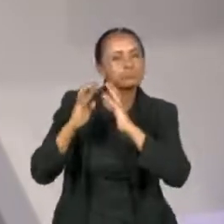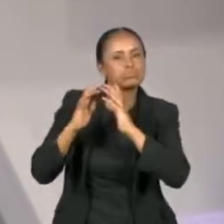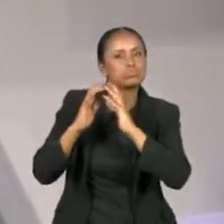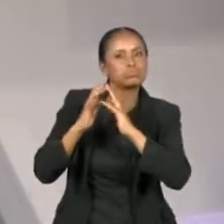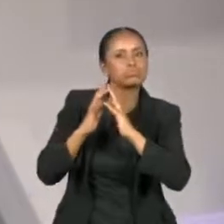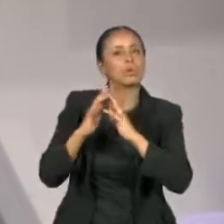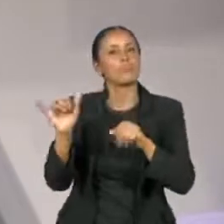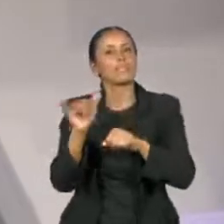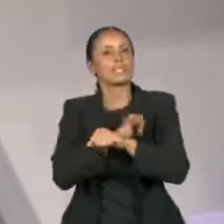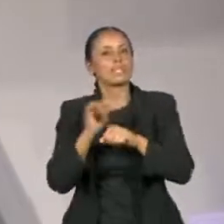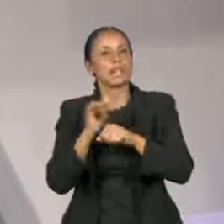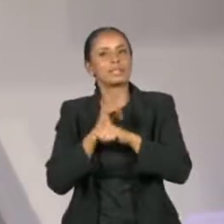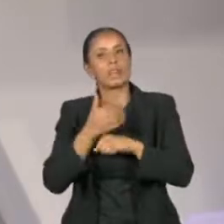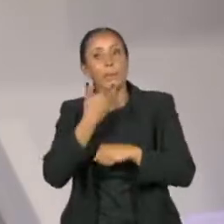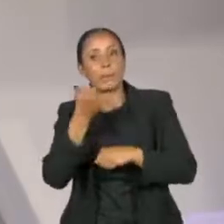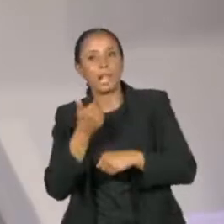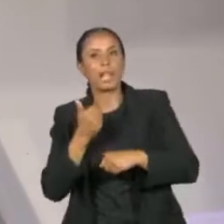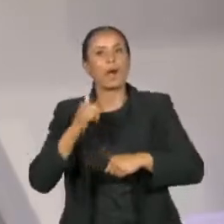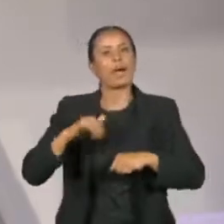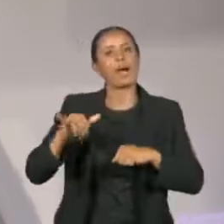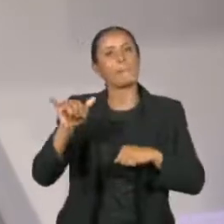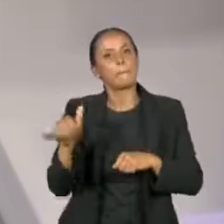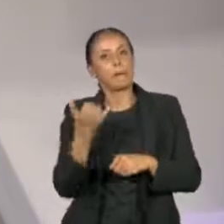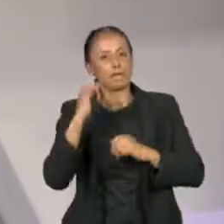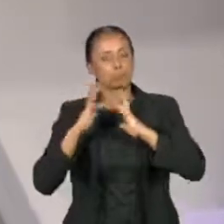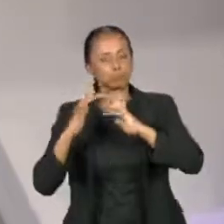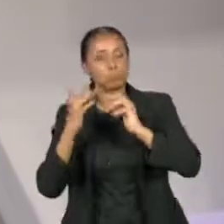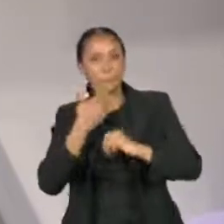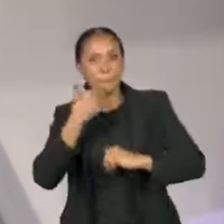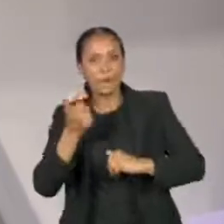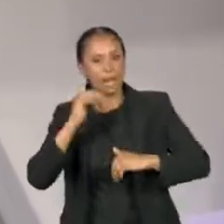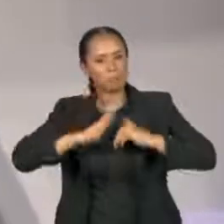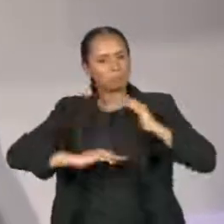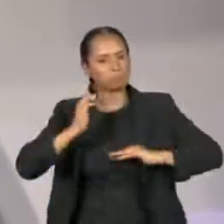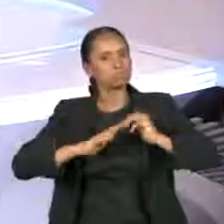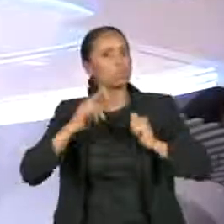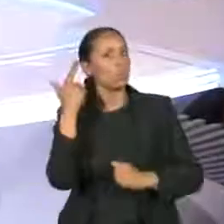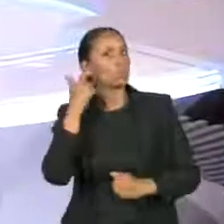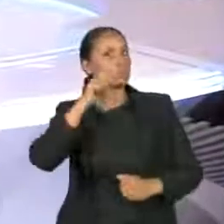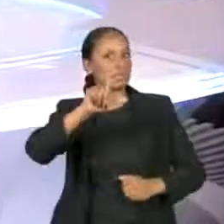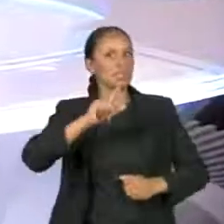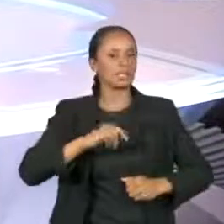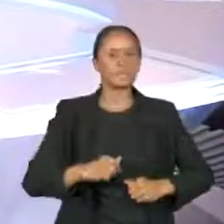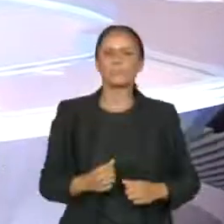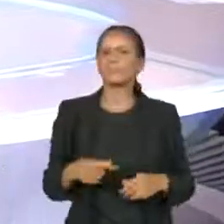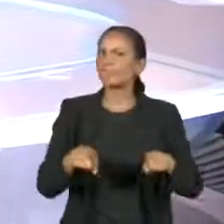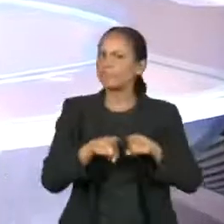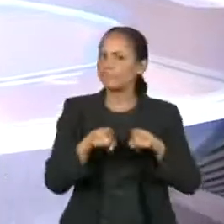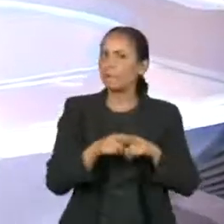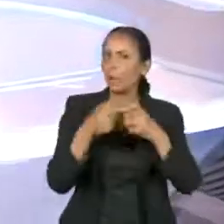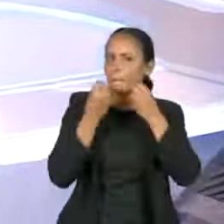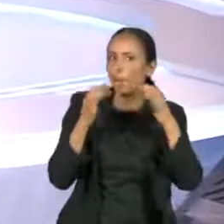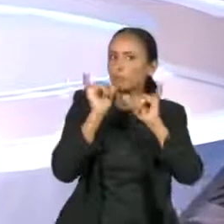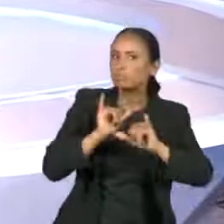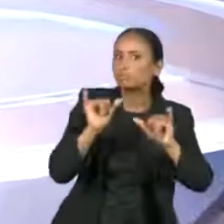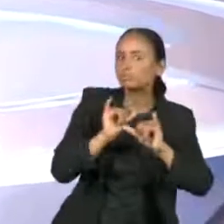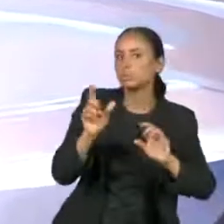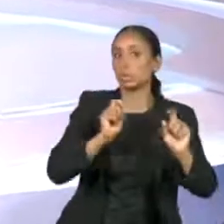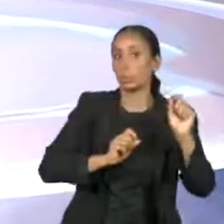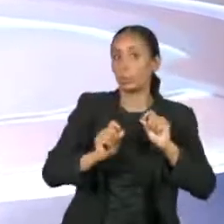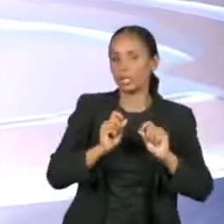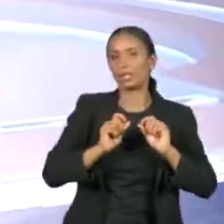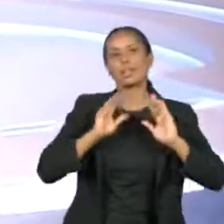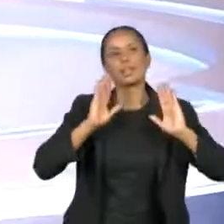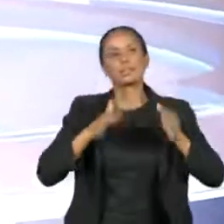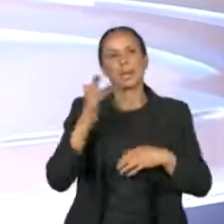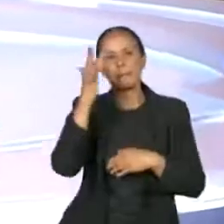o desempenho no trabalho, nos estudos e evoluir até nas relações pessoais? A boa notícia é que isso está ao alcance